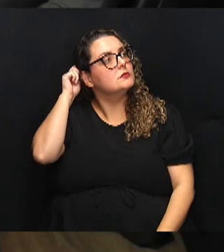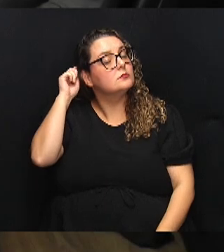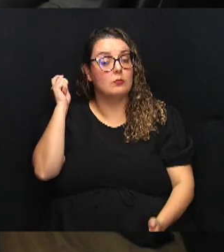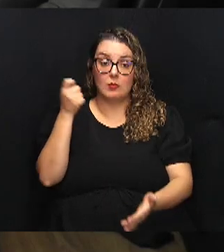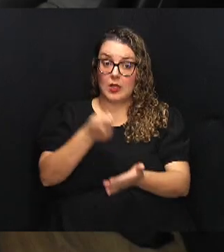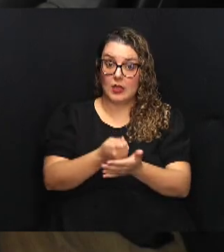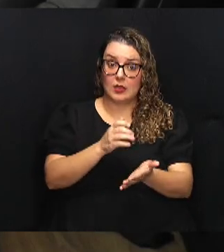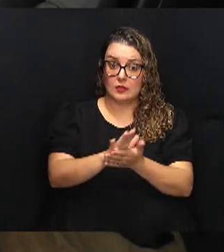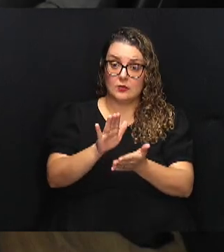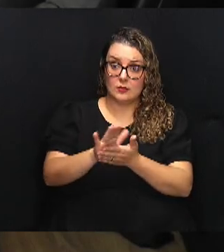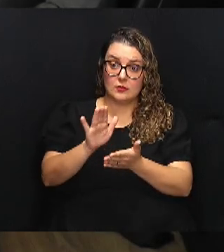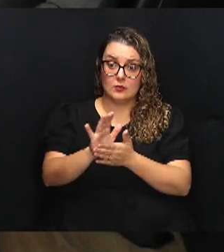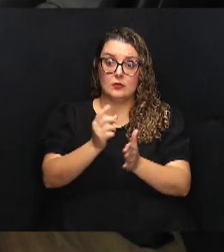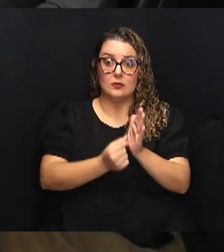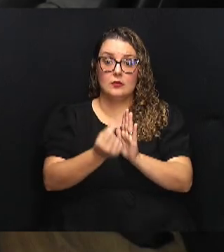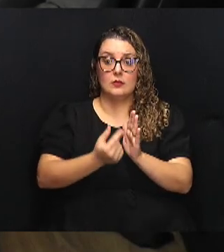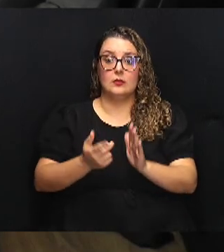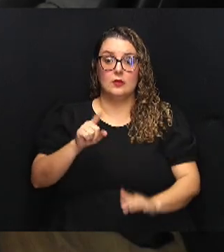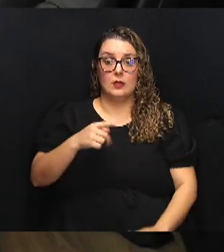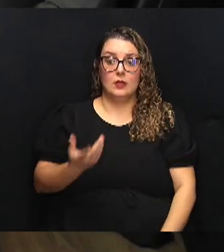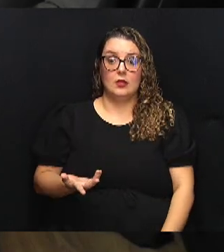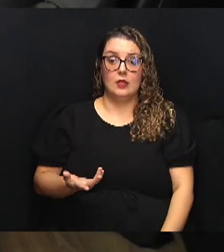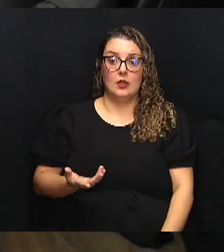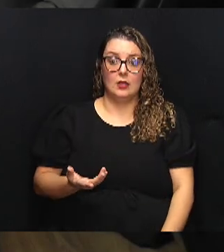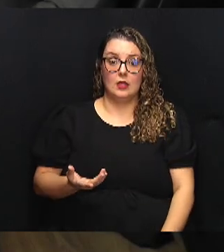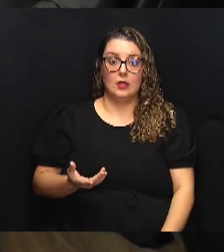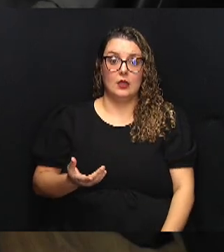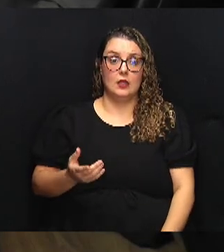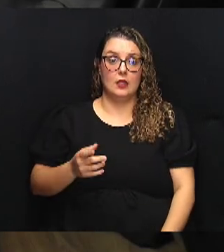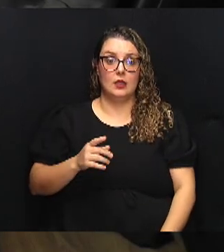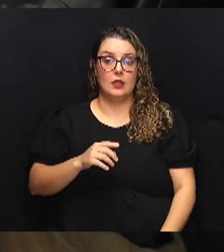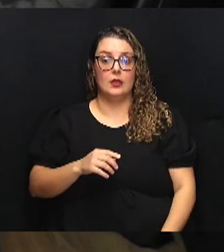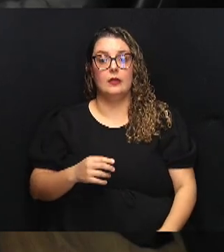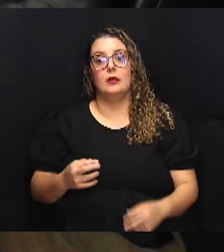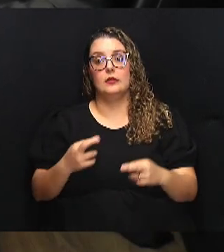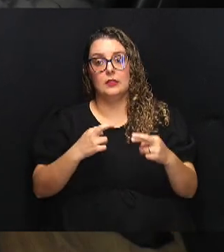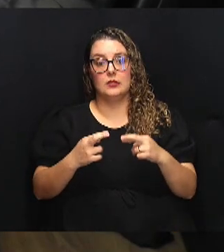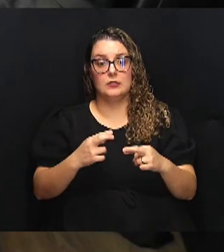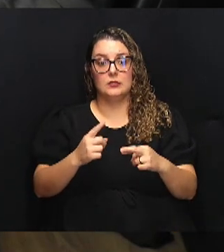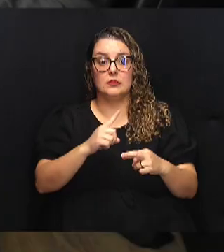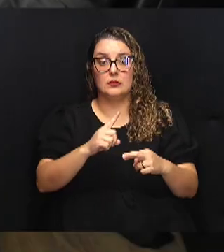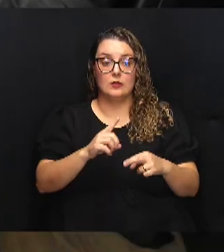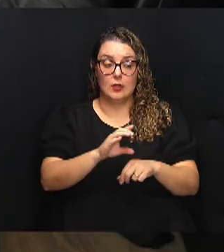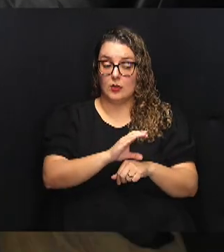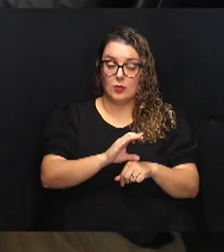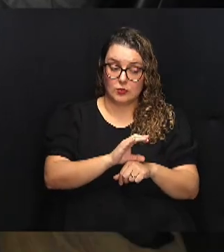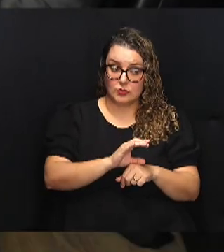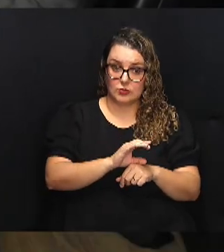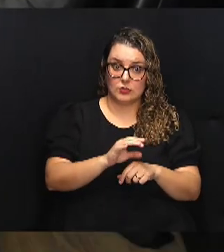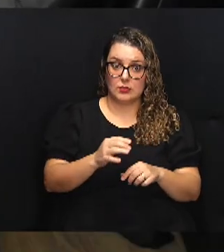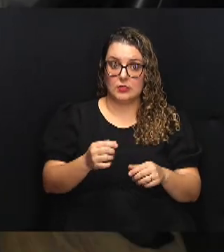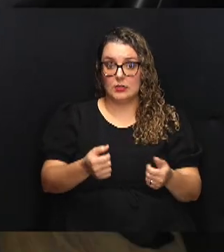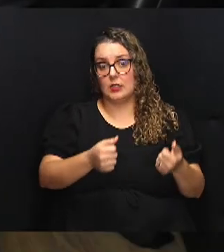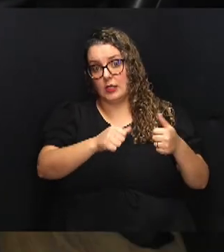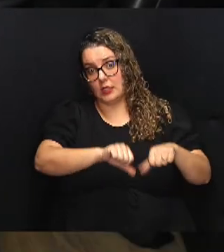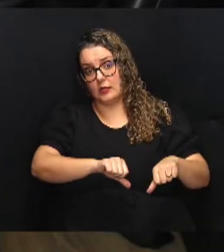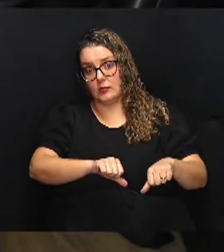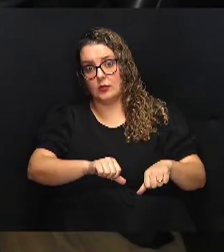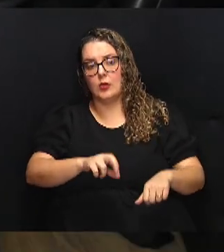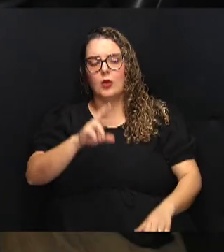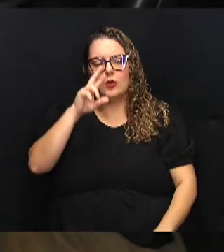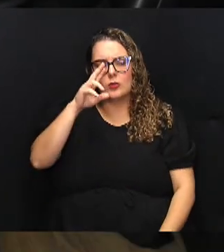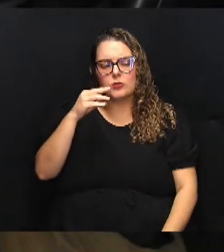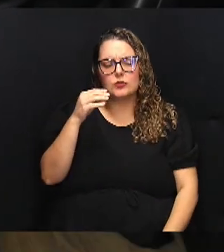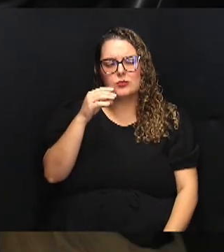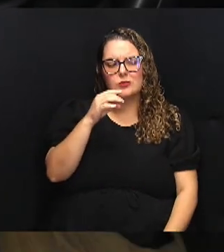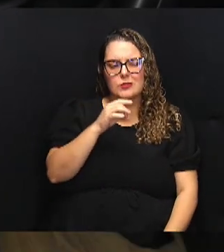recursos orçamentários, ele é considerado inconstitucional e aí ele é derrubado. O senhor teme que estes testes eles